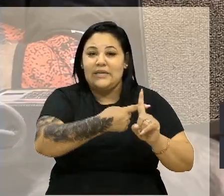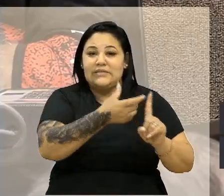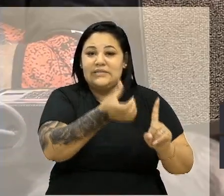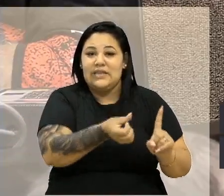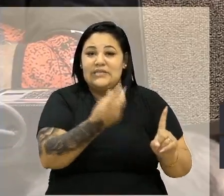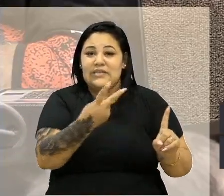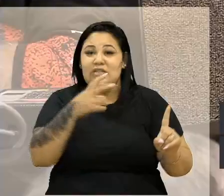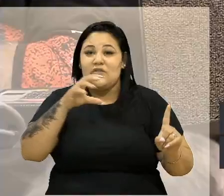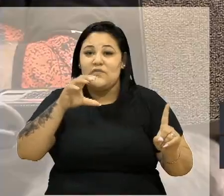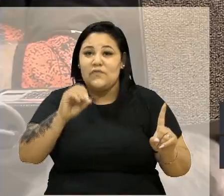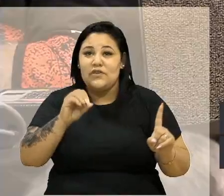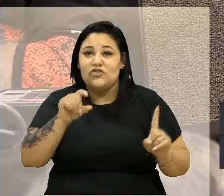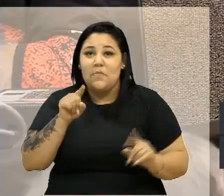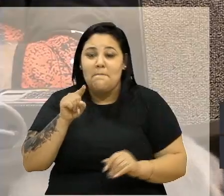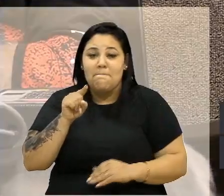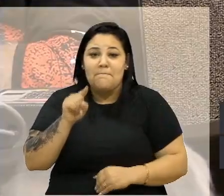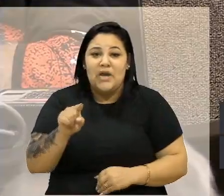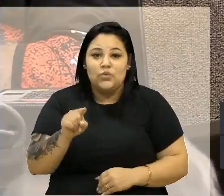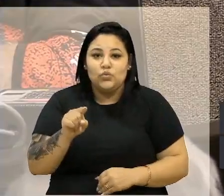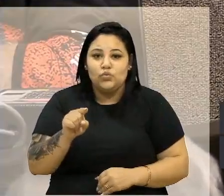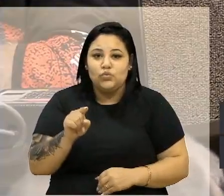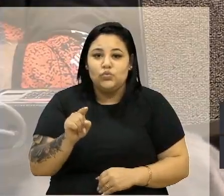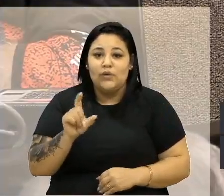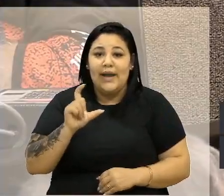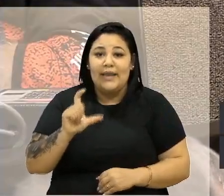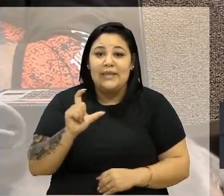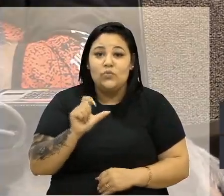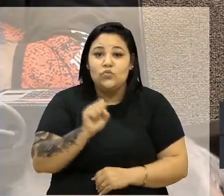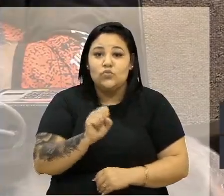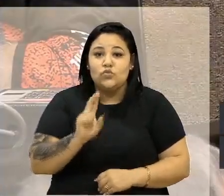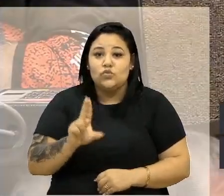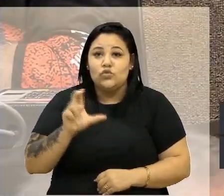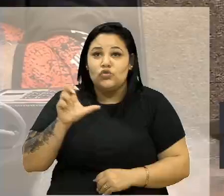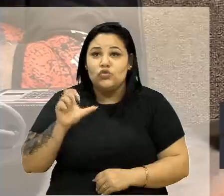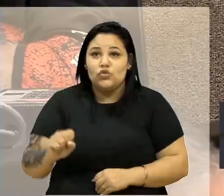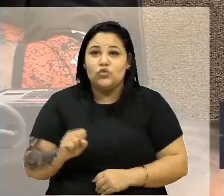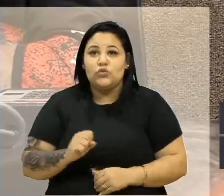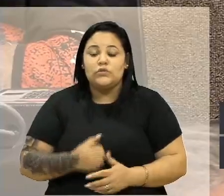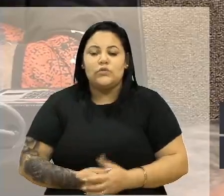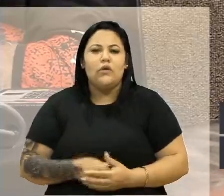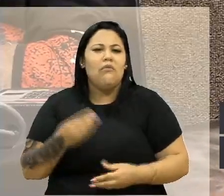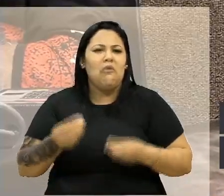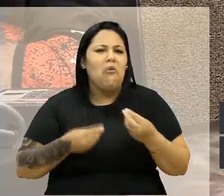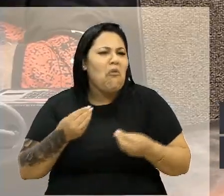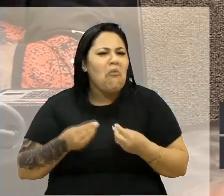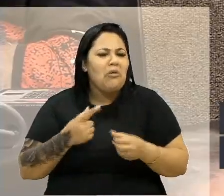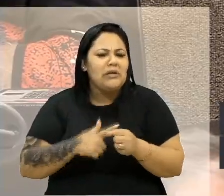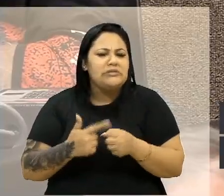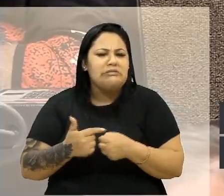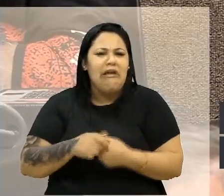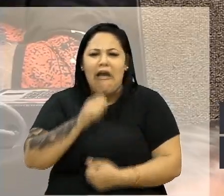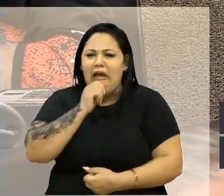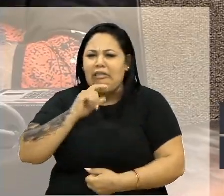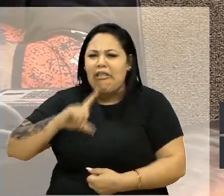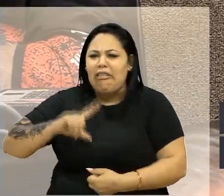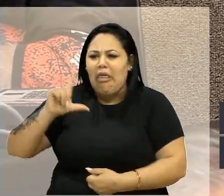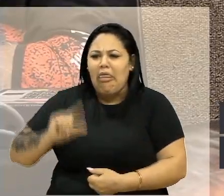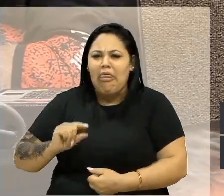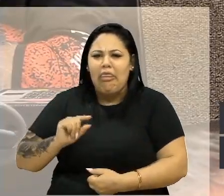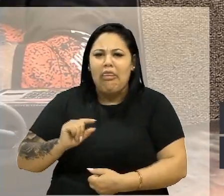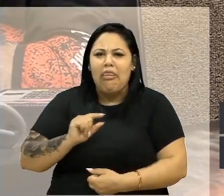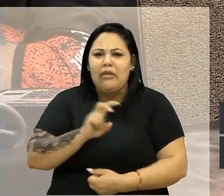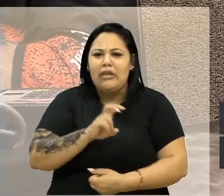620 mil cartões SUS confeccionados. Como que a cidade ainda é menor de 500 mil de habitantes? Por